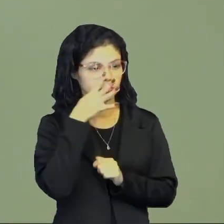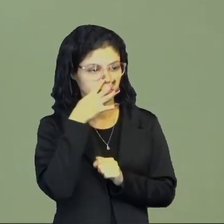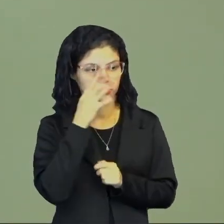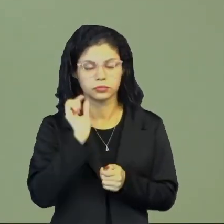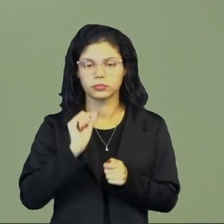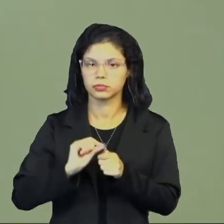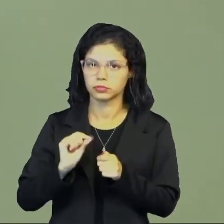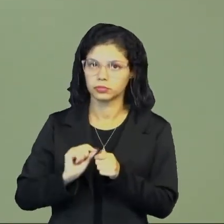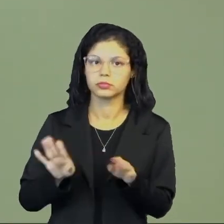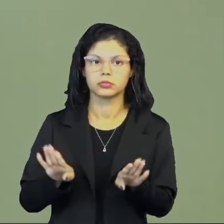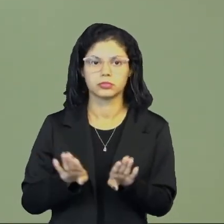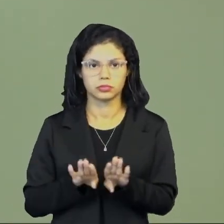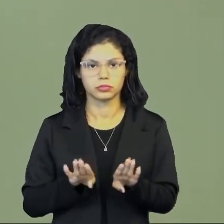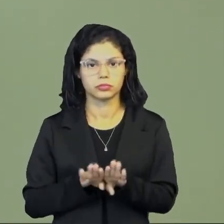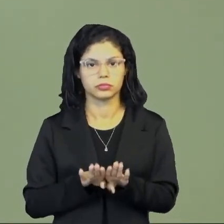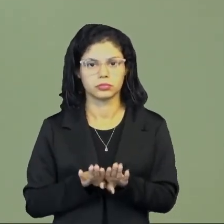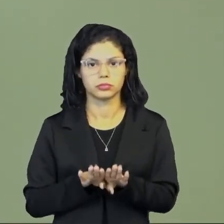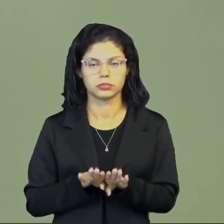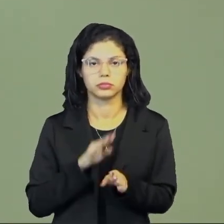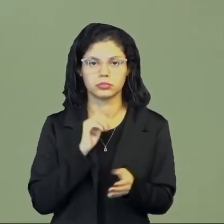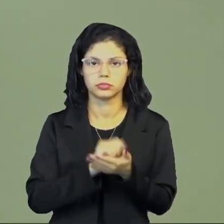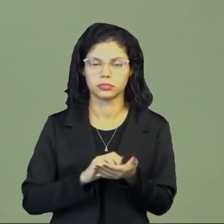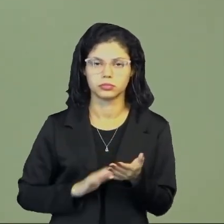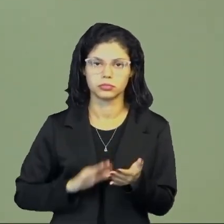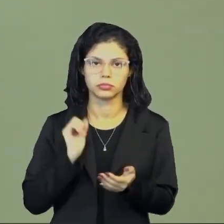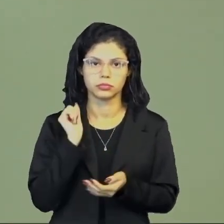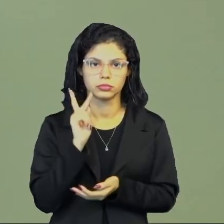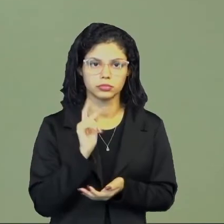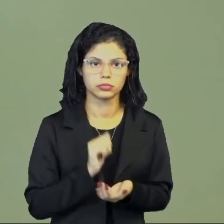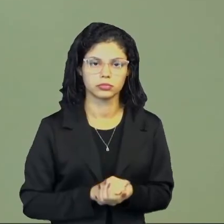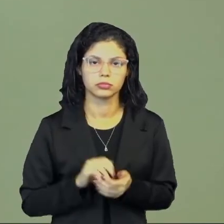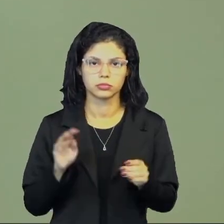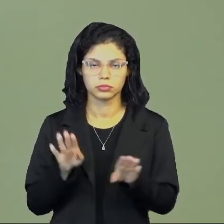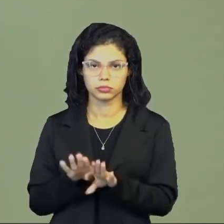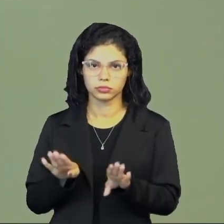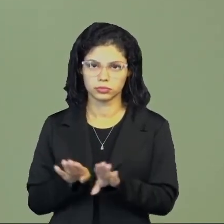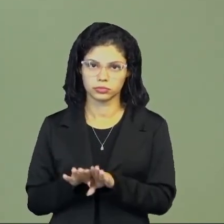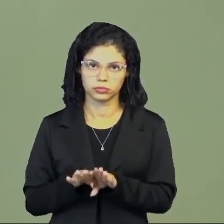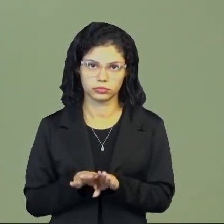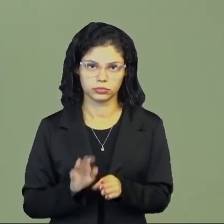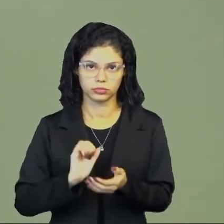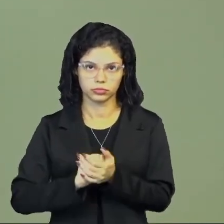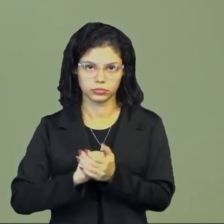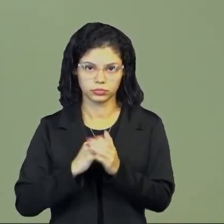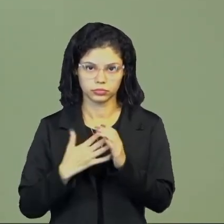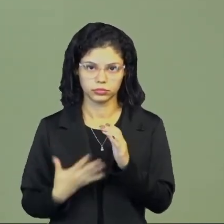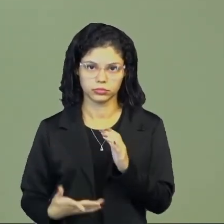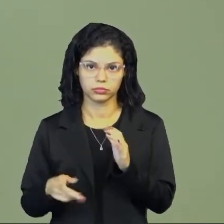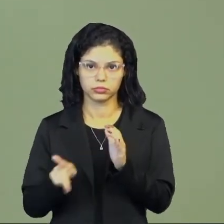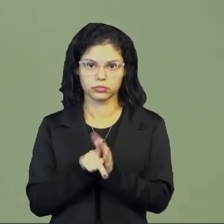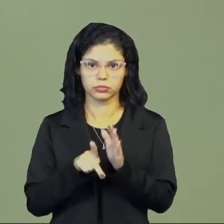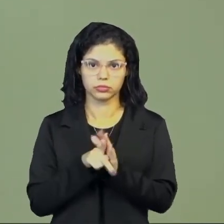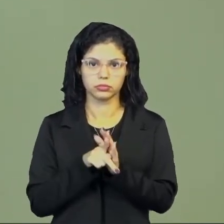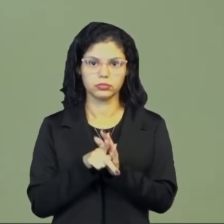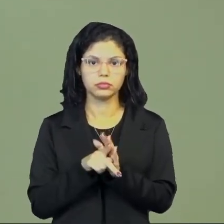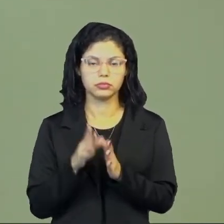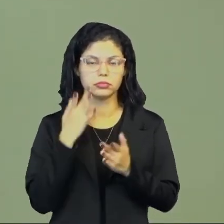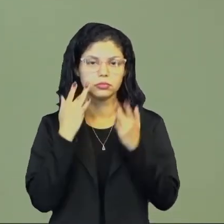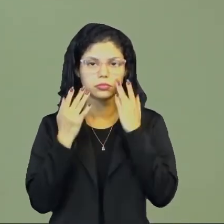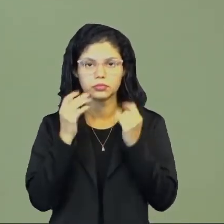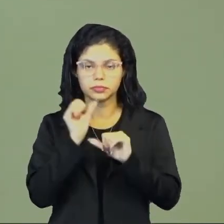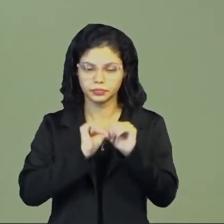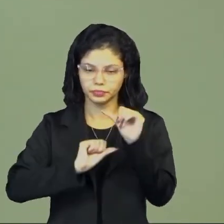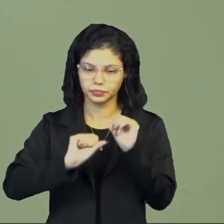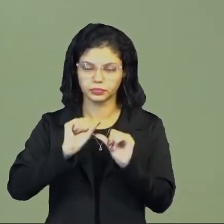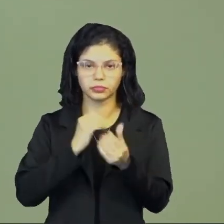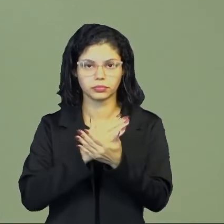observar e participar dessas atividades, né? E também a característica do teatro ele começa a mudar. No